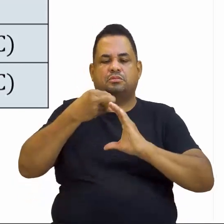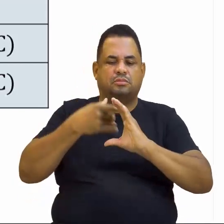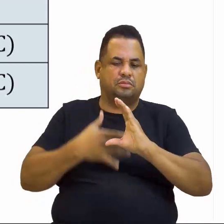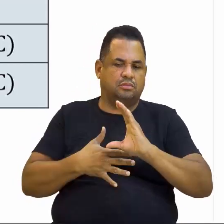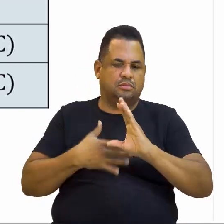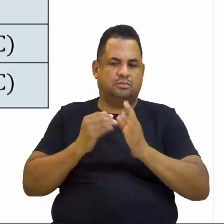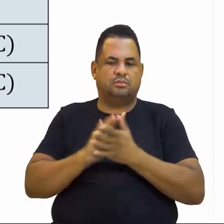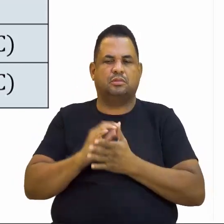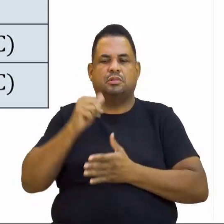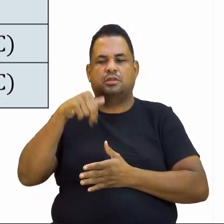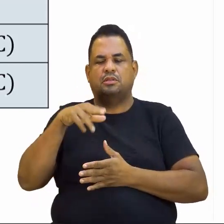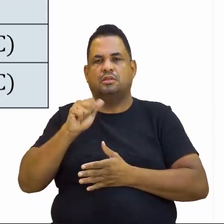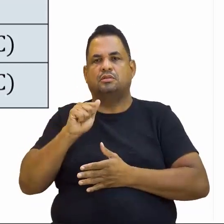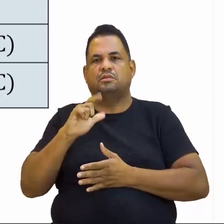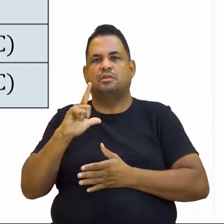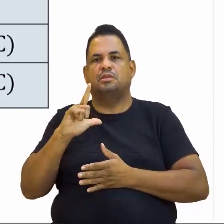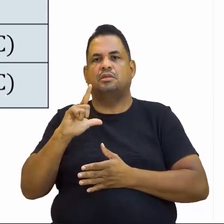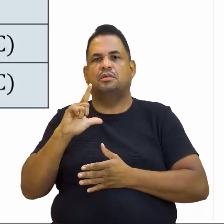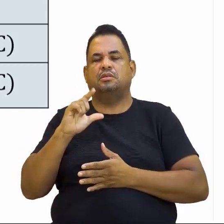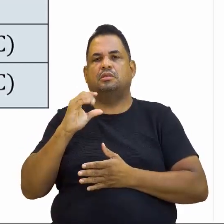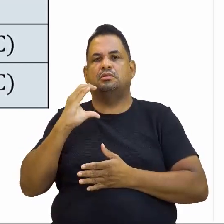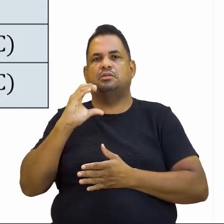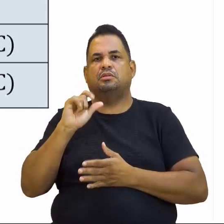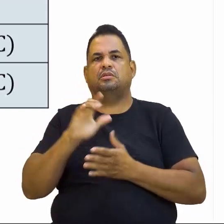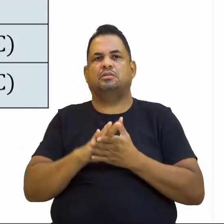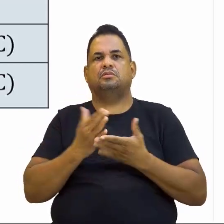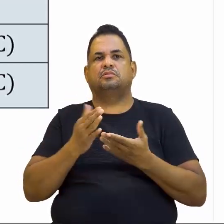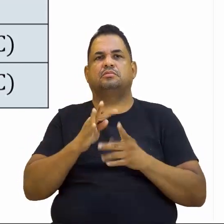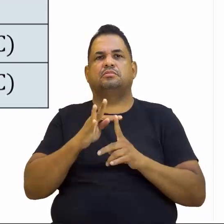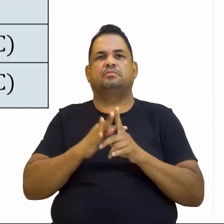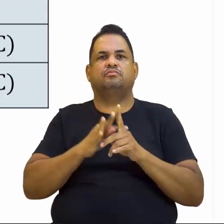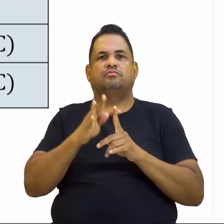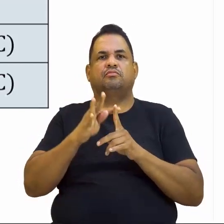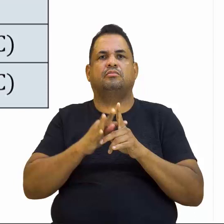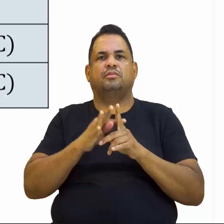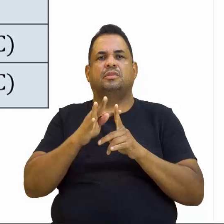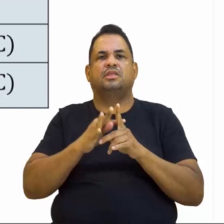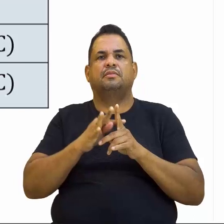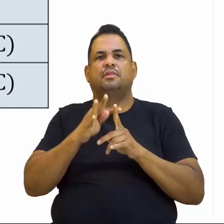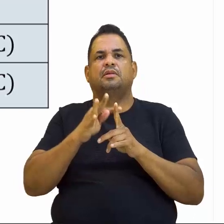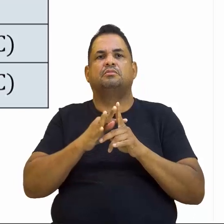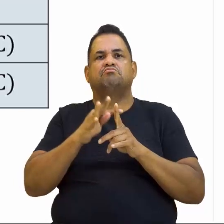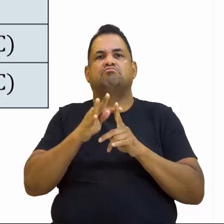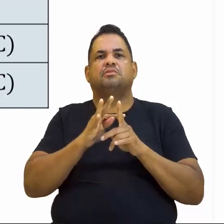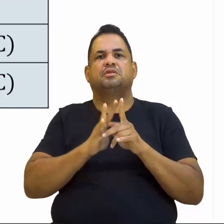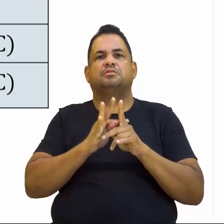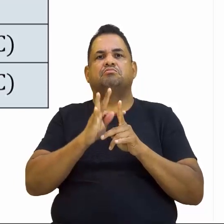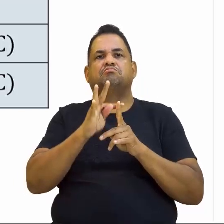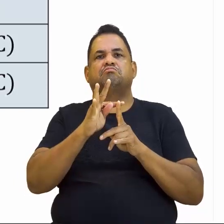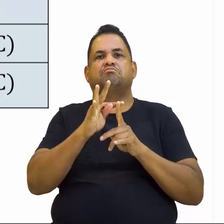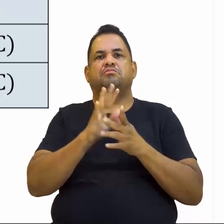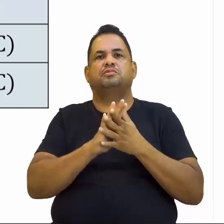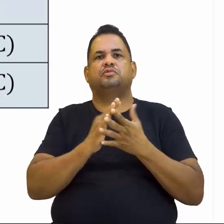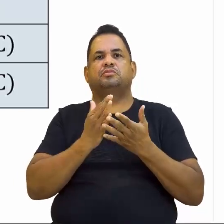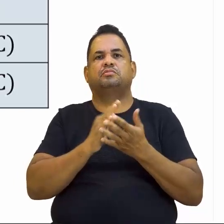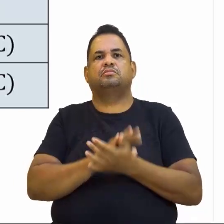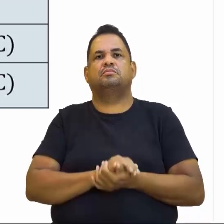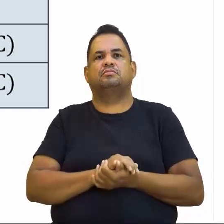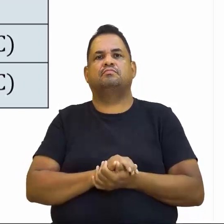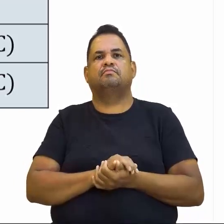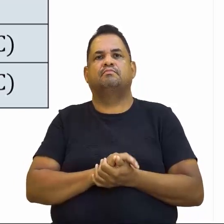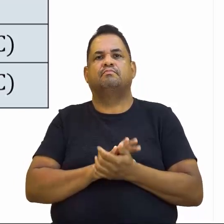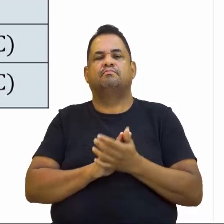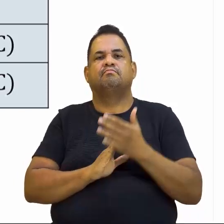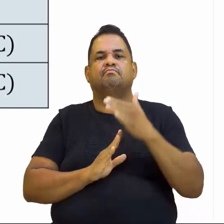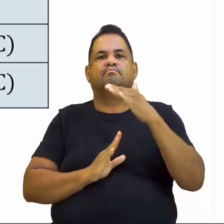do cloreto de sódio? Olha só, a temperatura de fusão, que nós chamamos de ponto